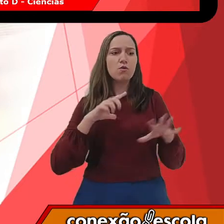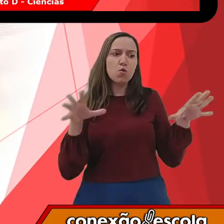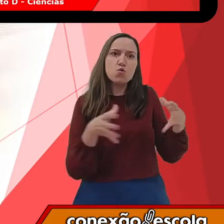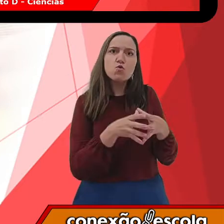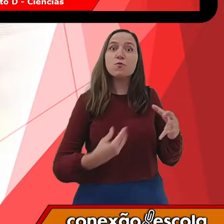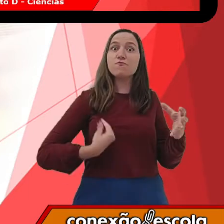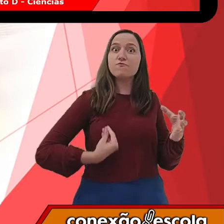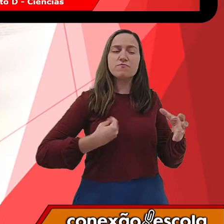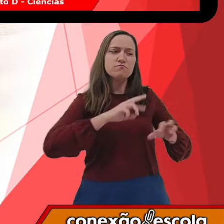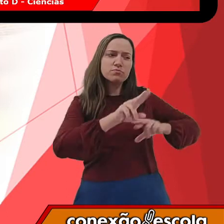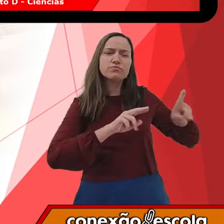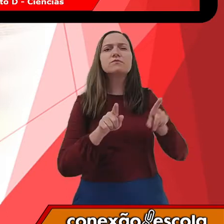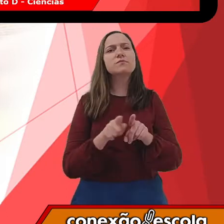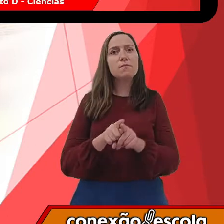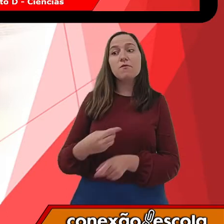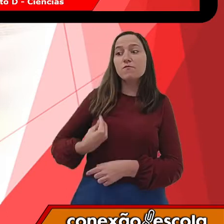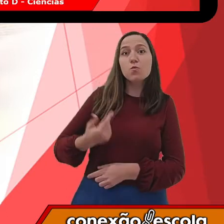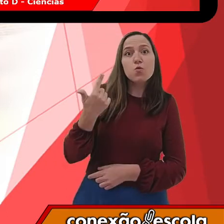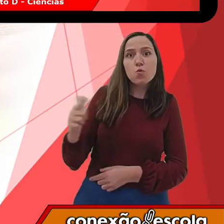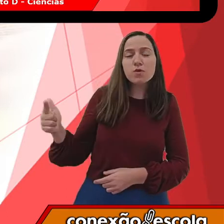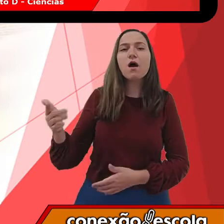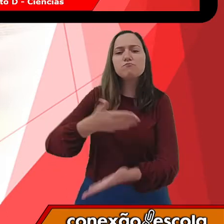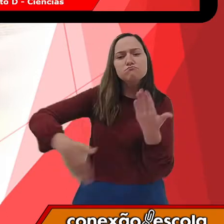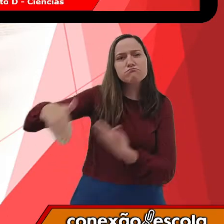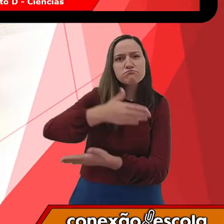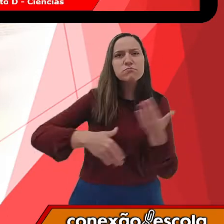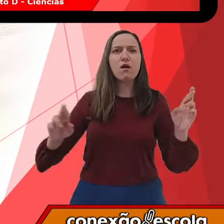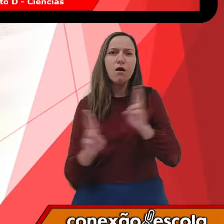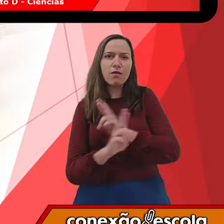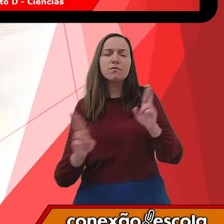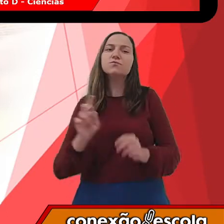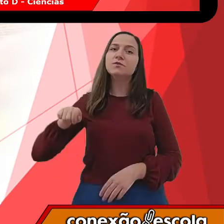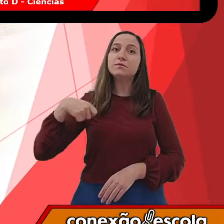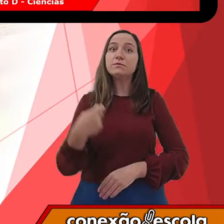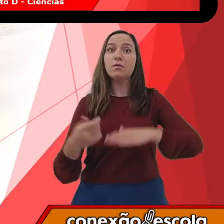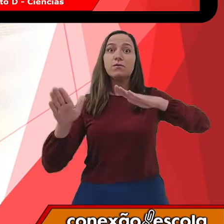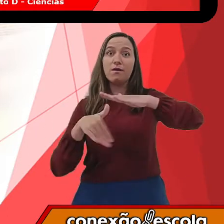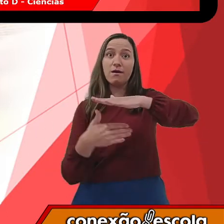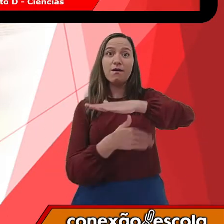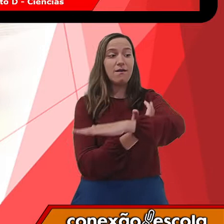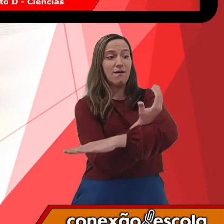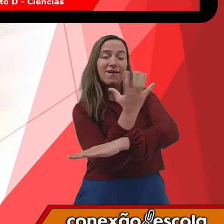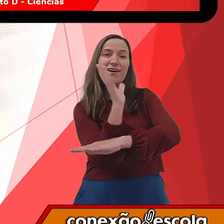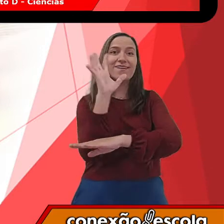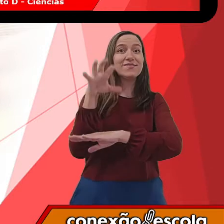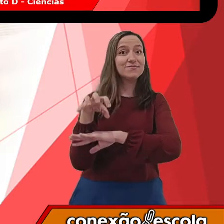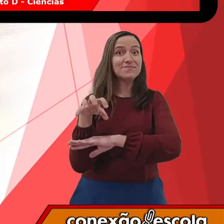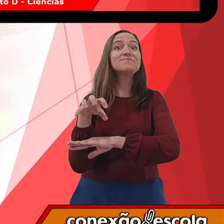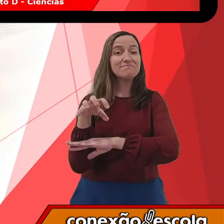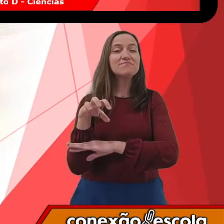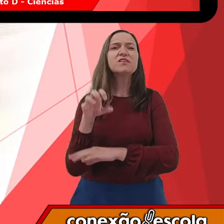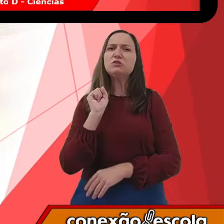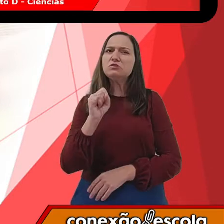e elementos não vivos de um local é chamado de ecossistema. Inclusive, se você tem dúvidas sobre